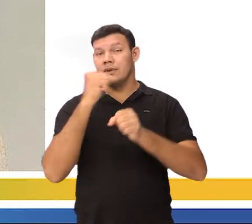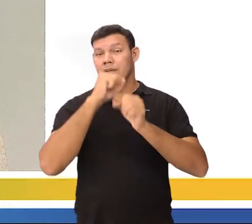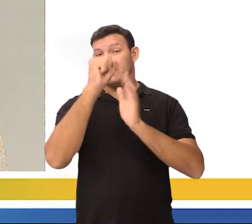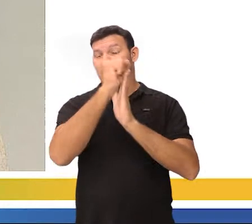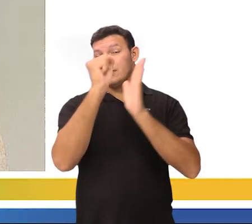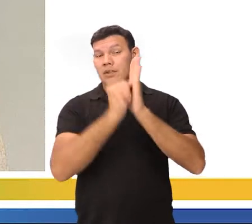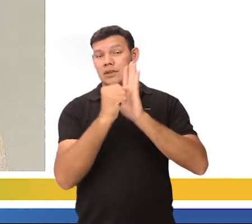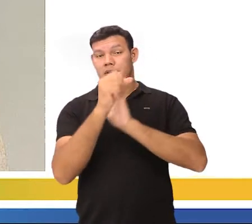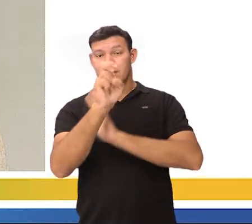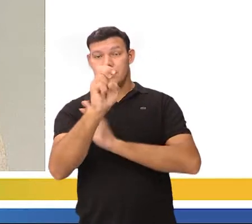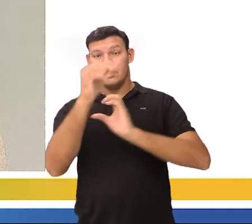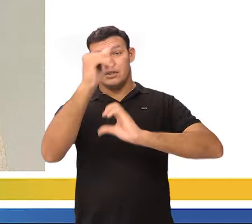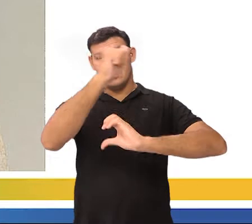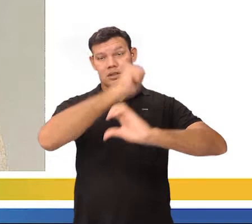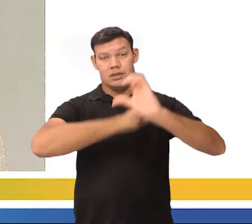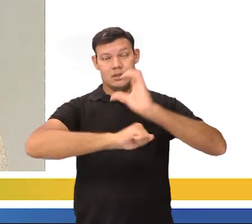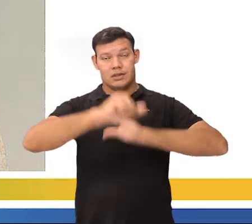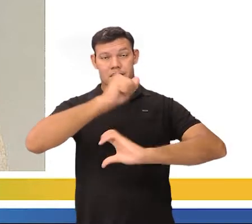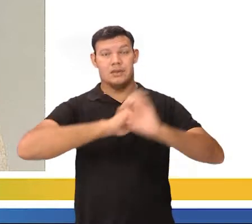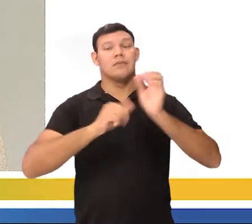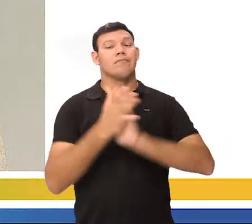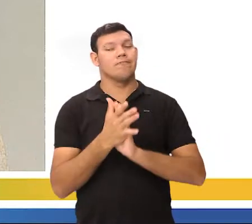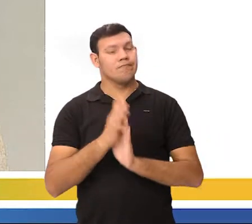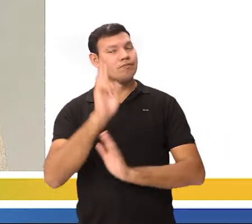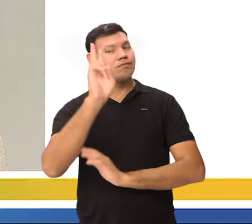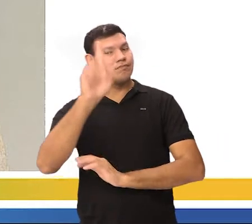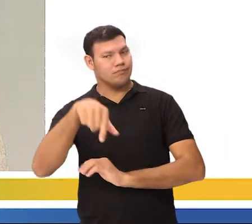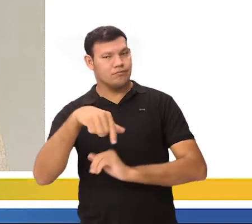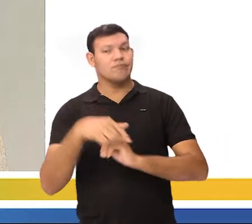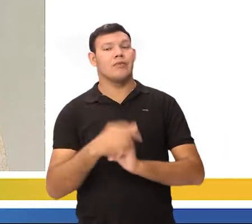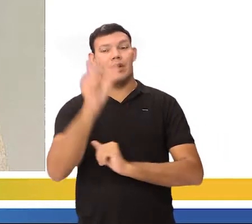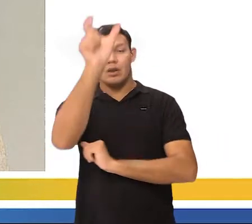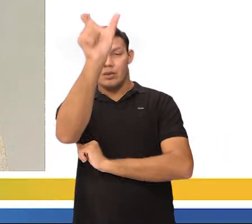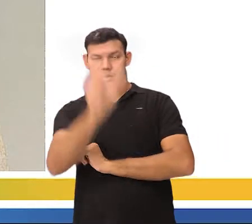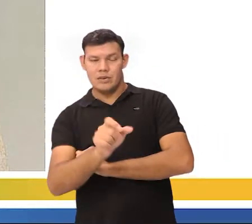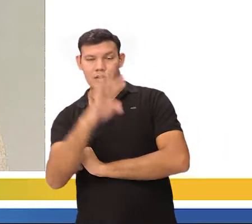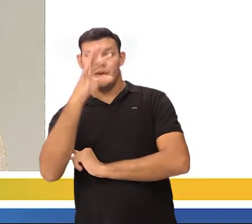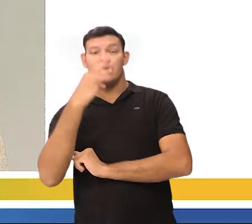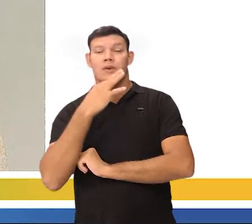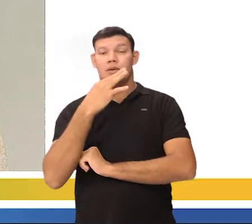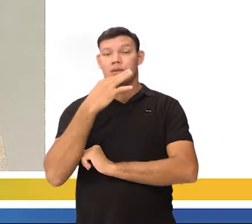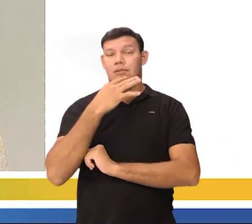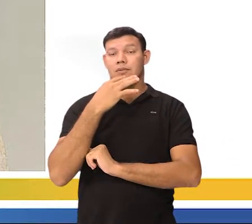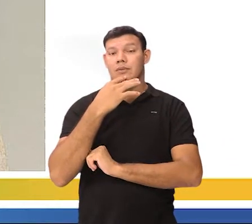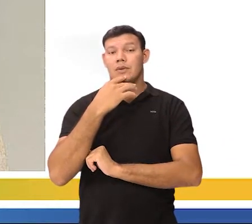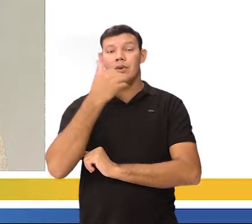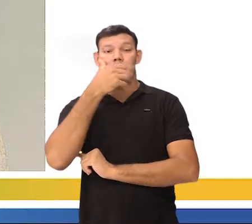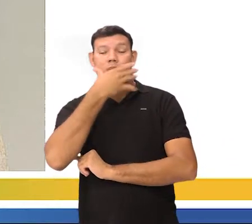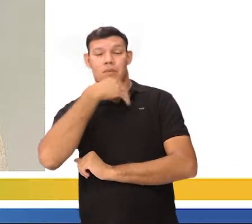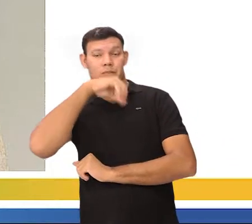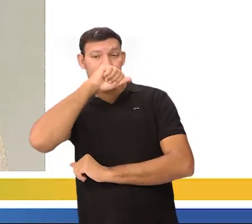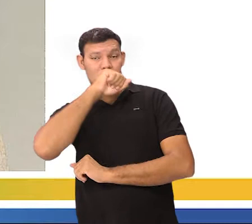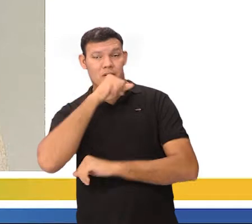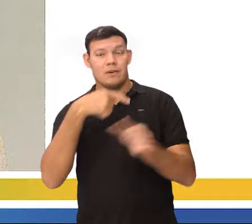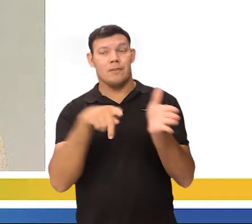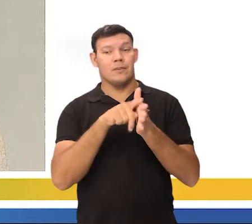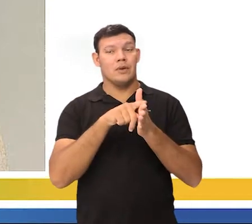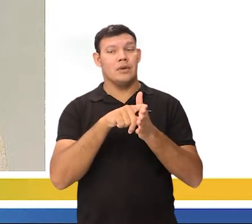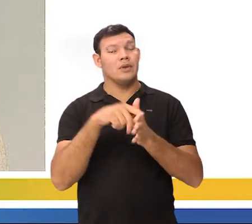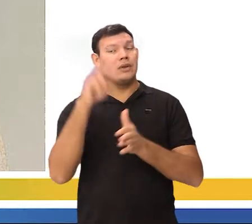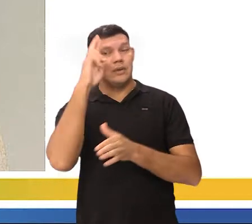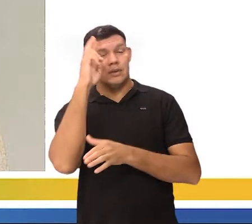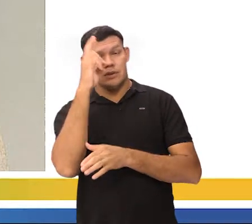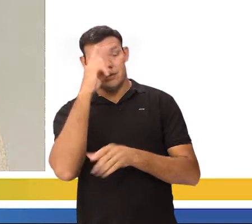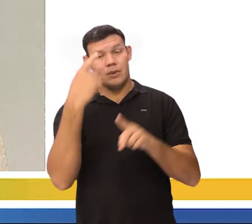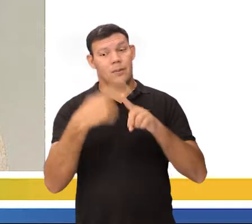V a.C., é considerado o pai da história e primeiro historiador, pois foi o